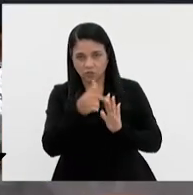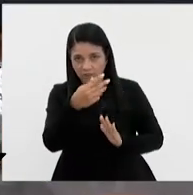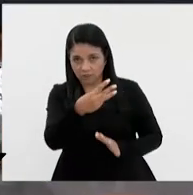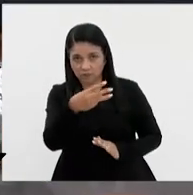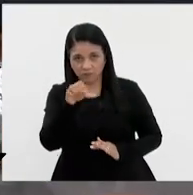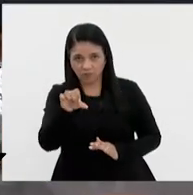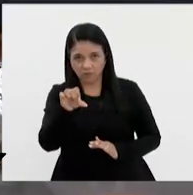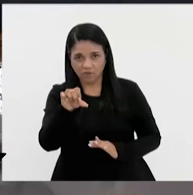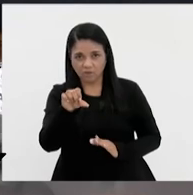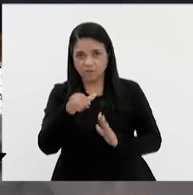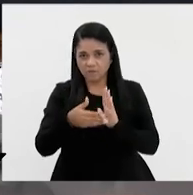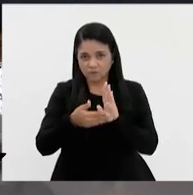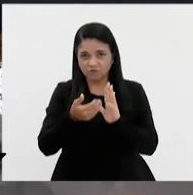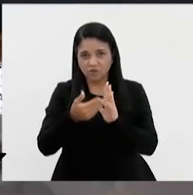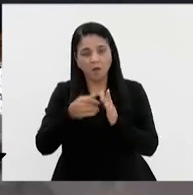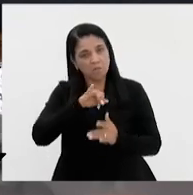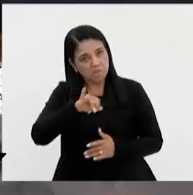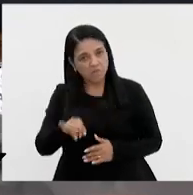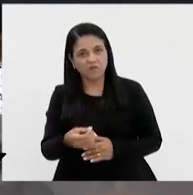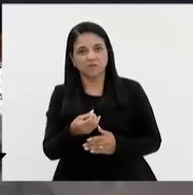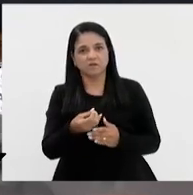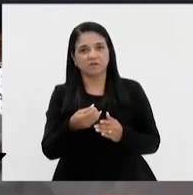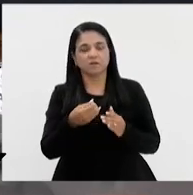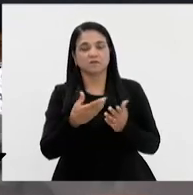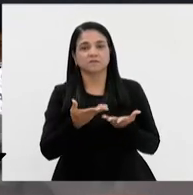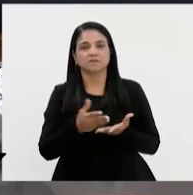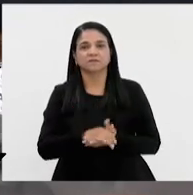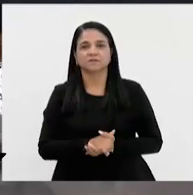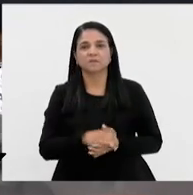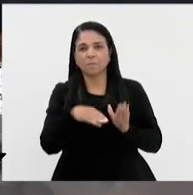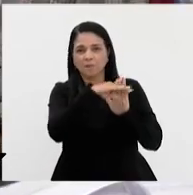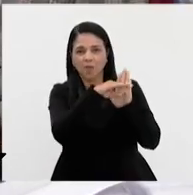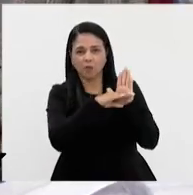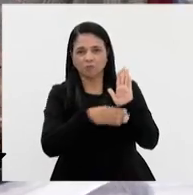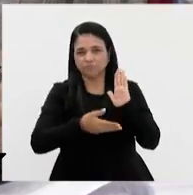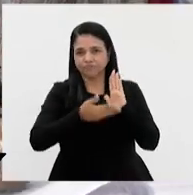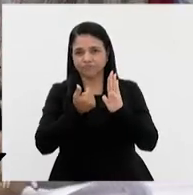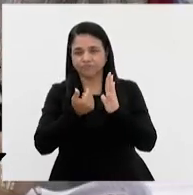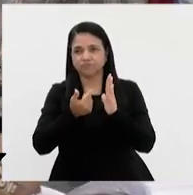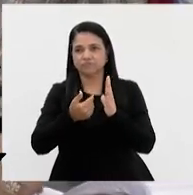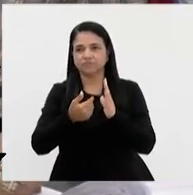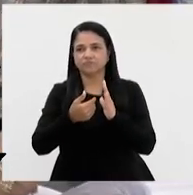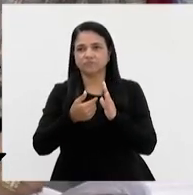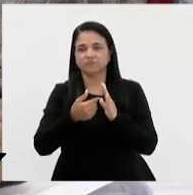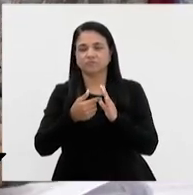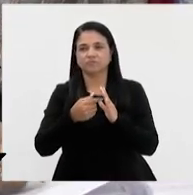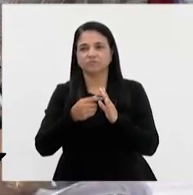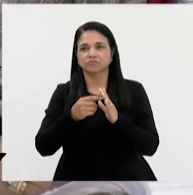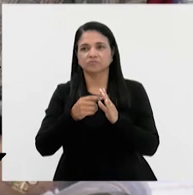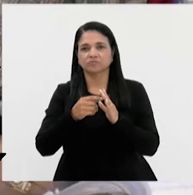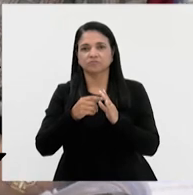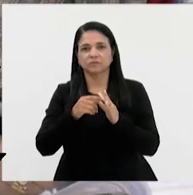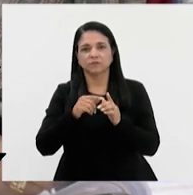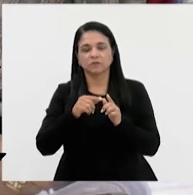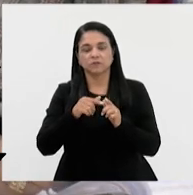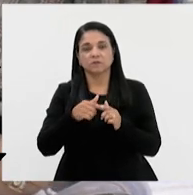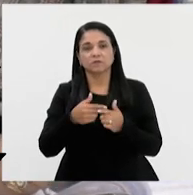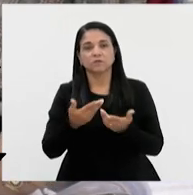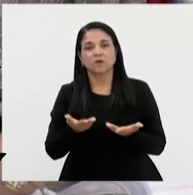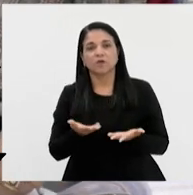Podemos retirar o 39, aproveitar e já retirar de pauta o 39 para que não entre na próxima, no próximo bloco. Tá?